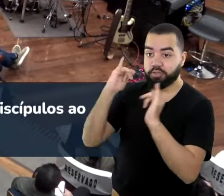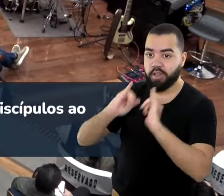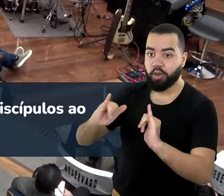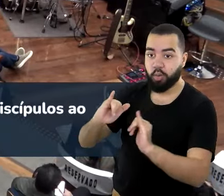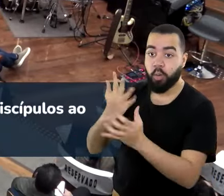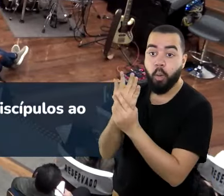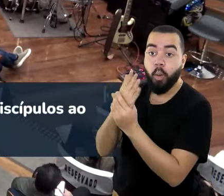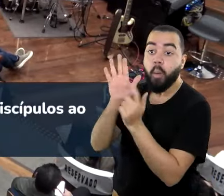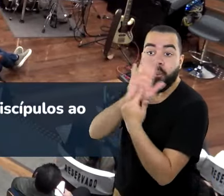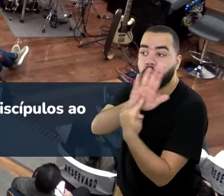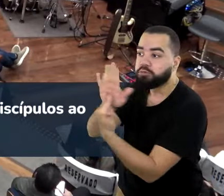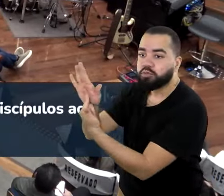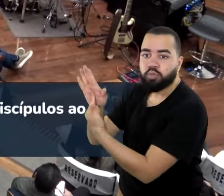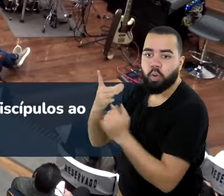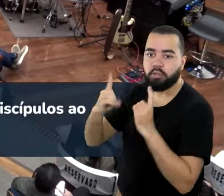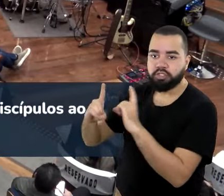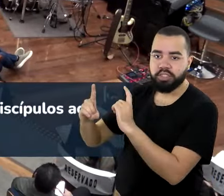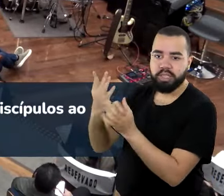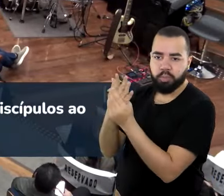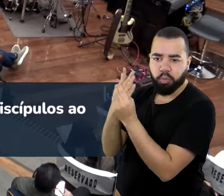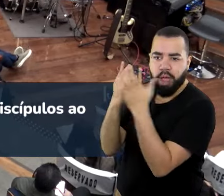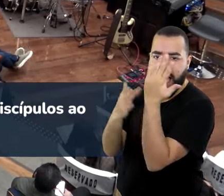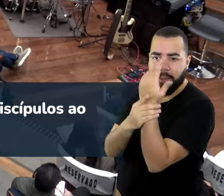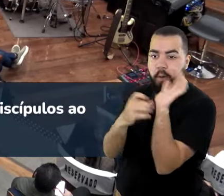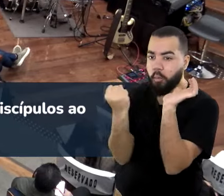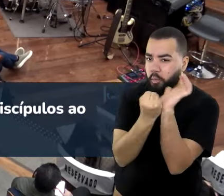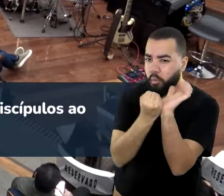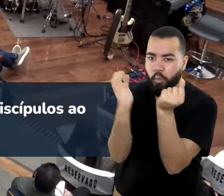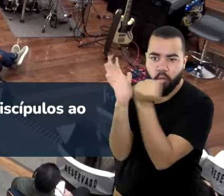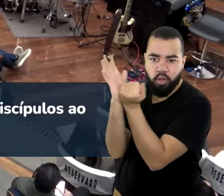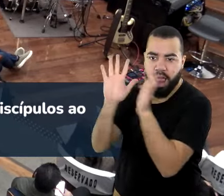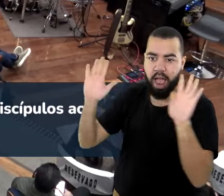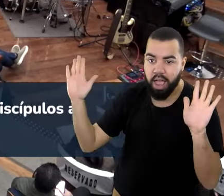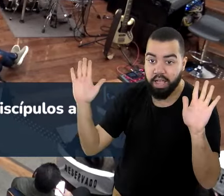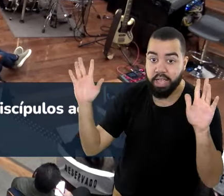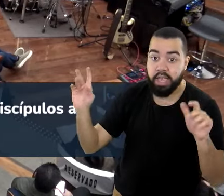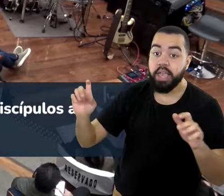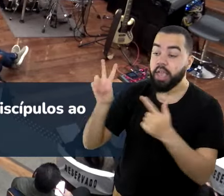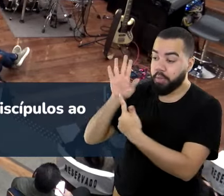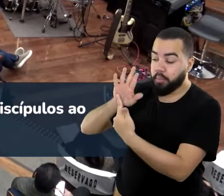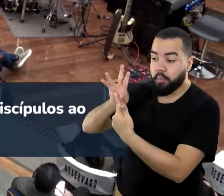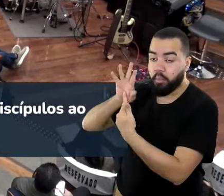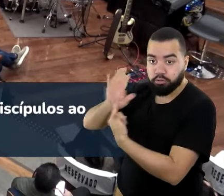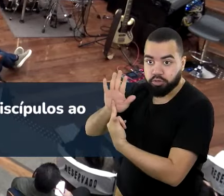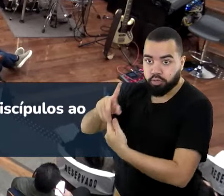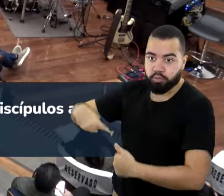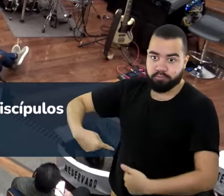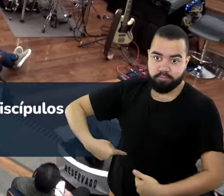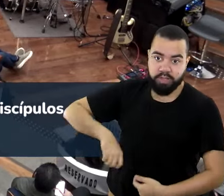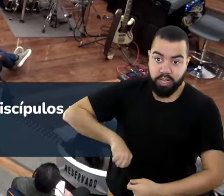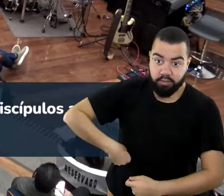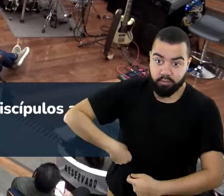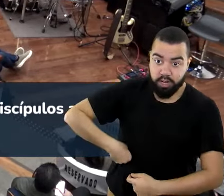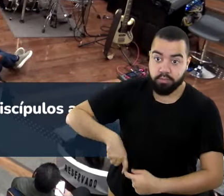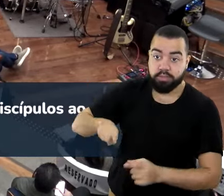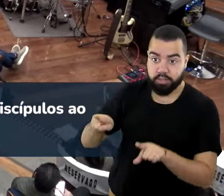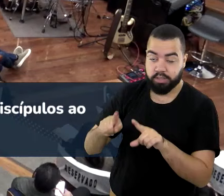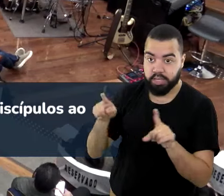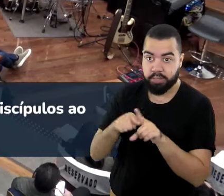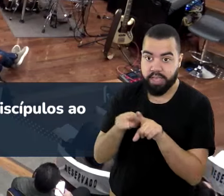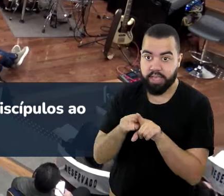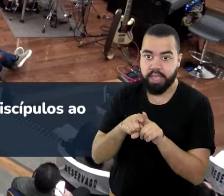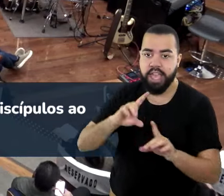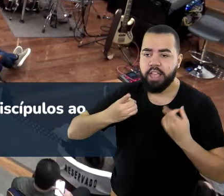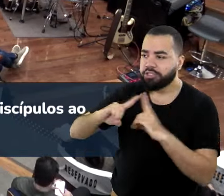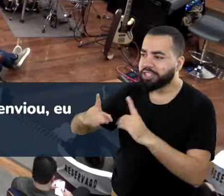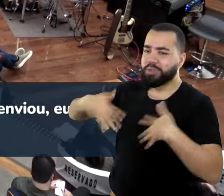mostrou os irmãos ao meu lado. Alegrai-se, pois tanto os discípulos ao verem seu Senhor.